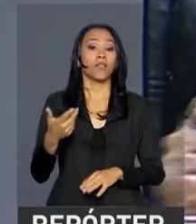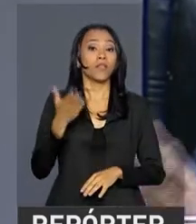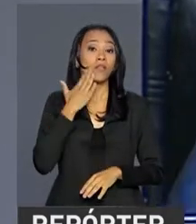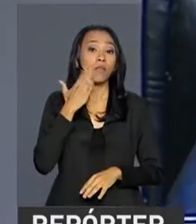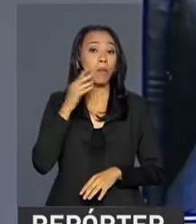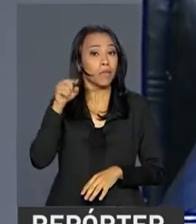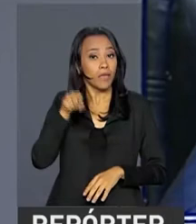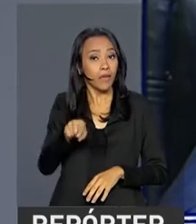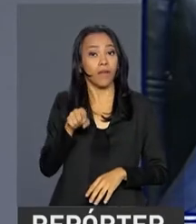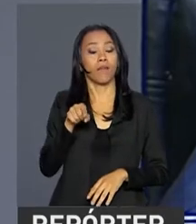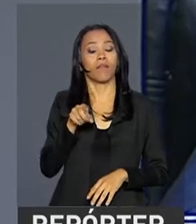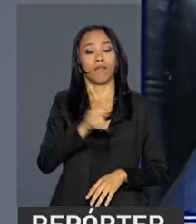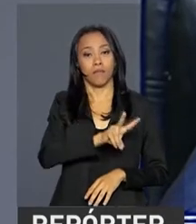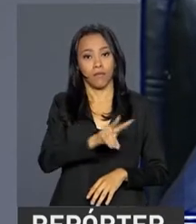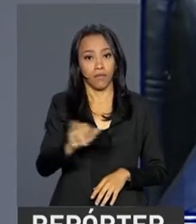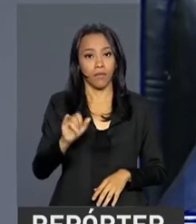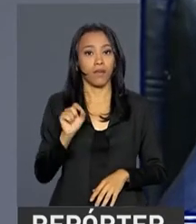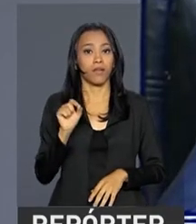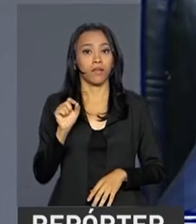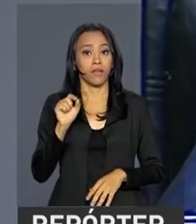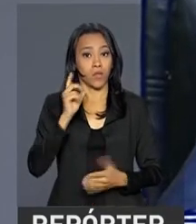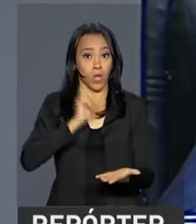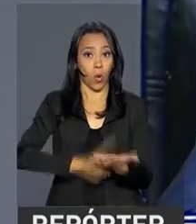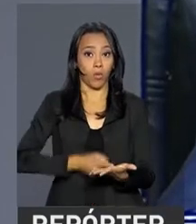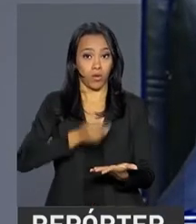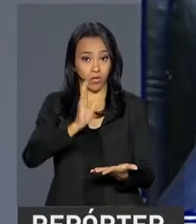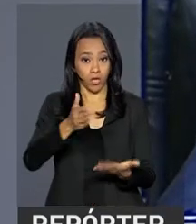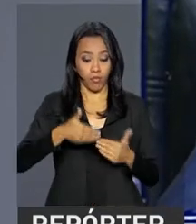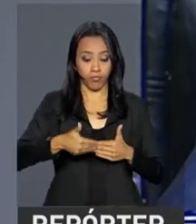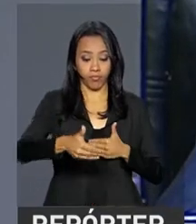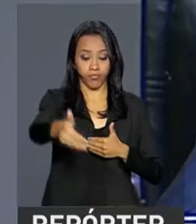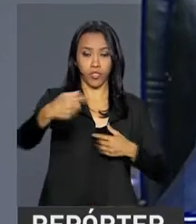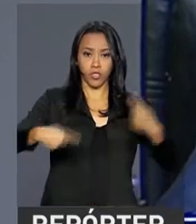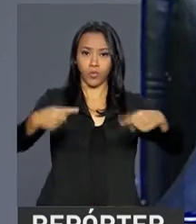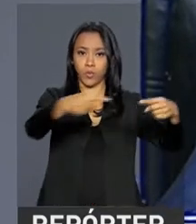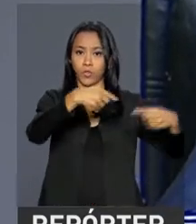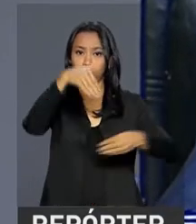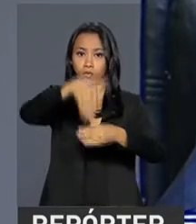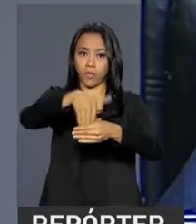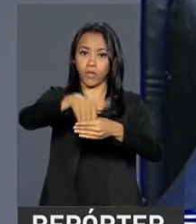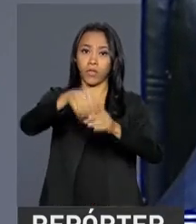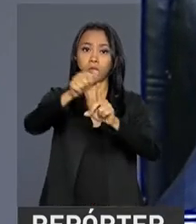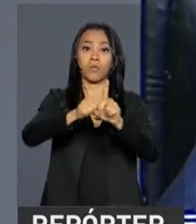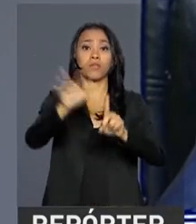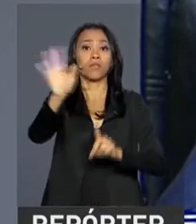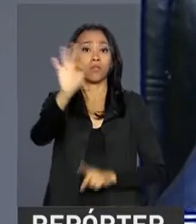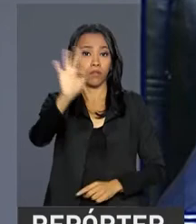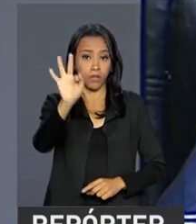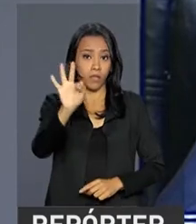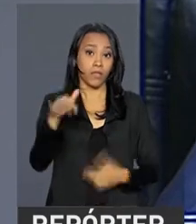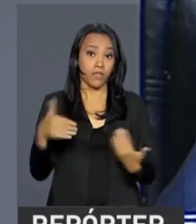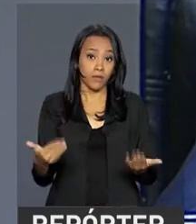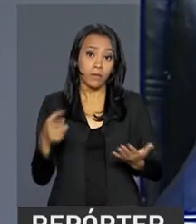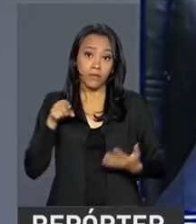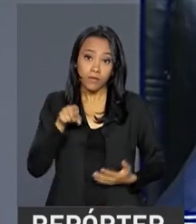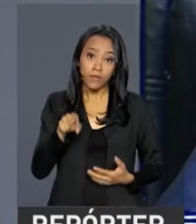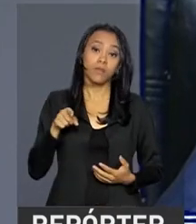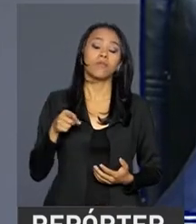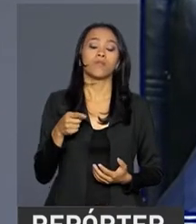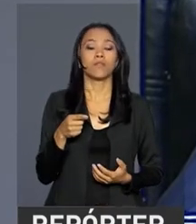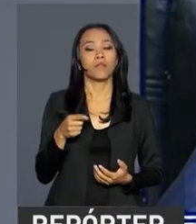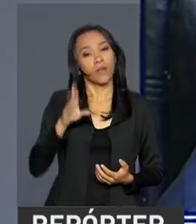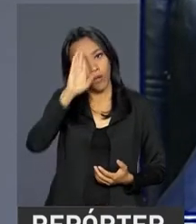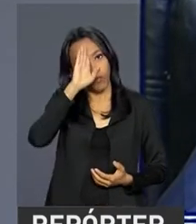presidência a princípio estava marcada para ser discutida e votada agora em fevereiro então isso claramente é